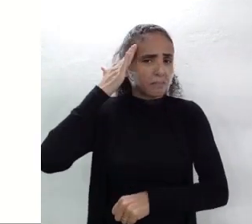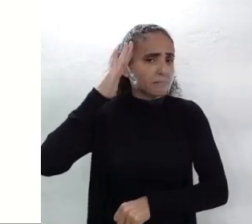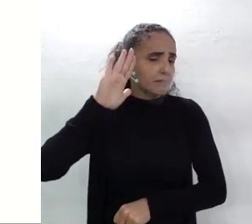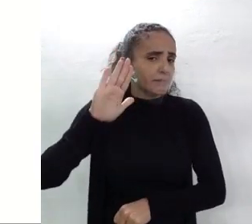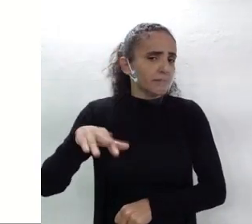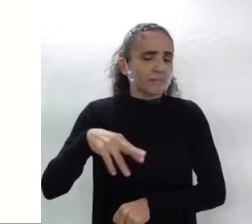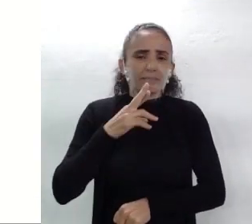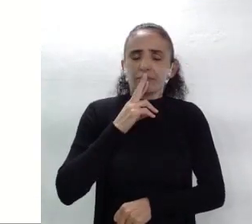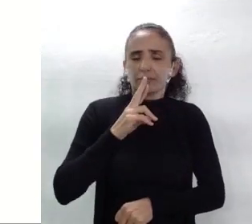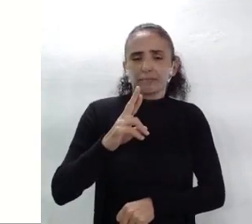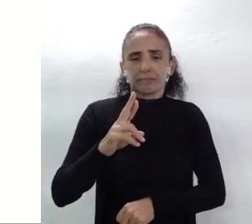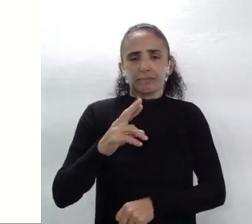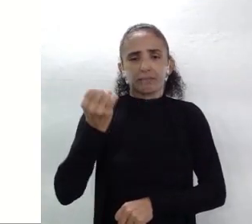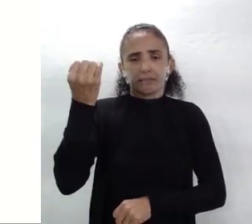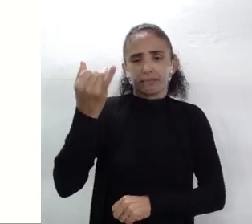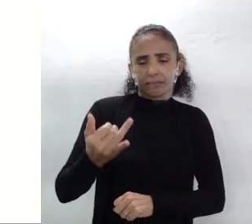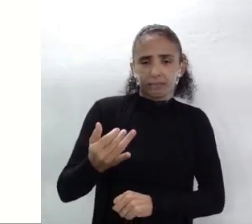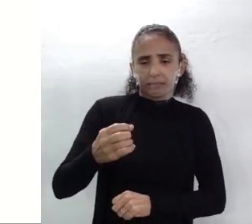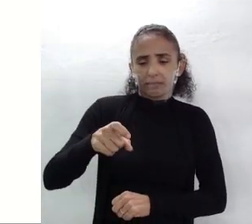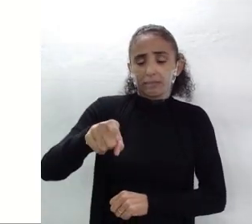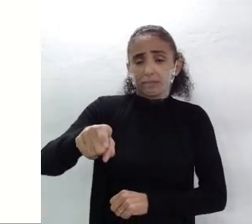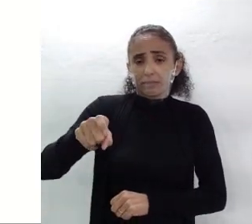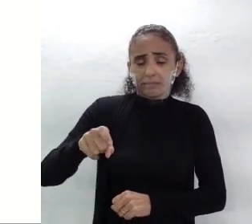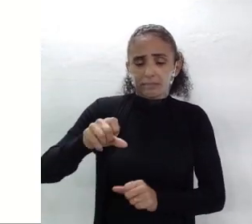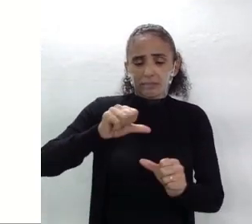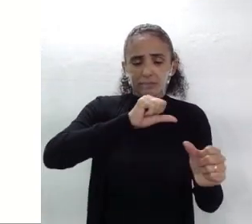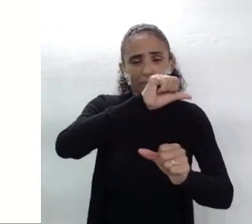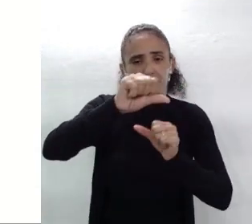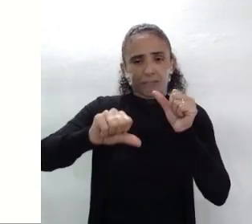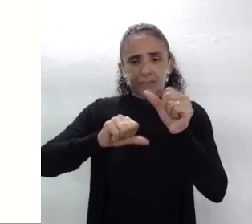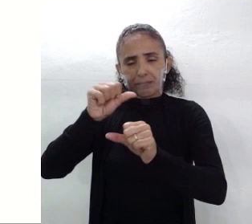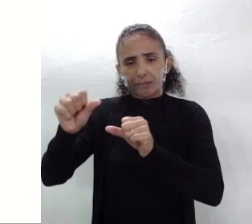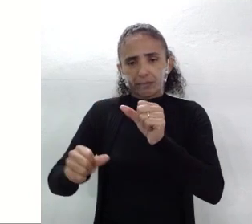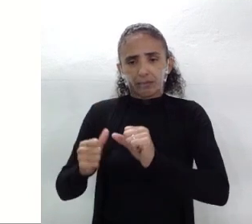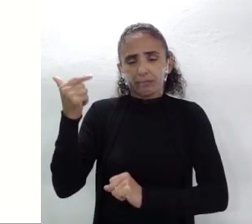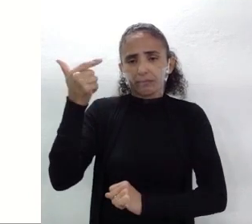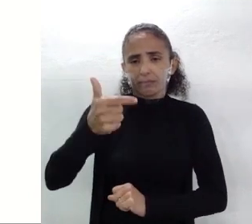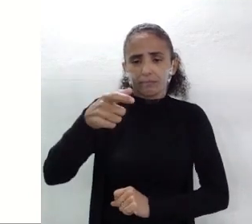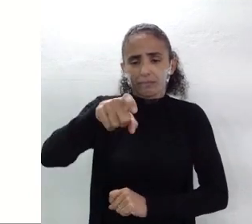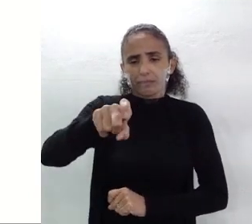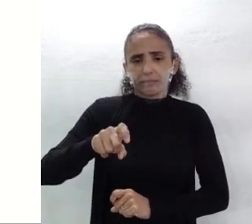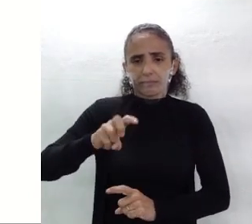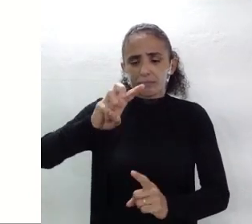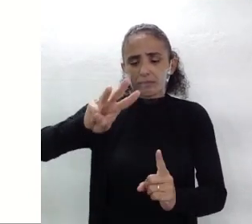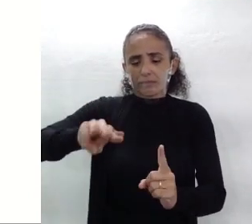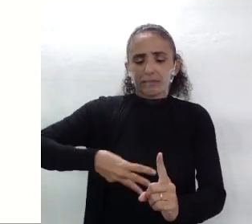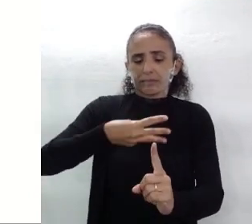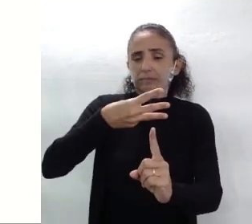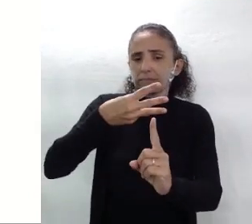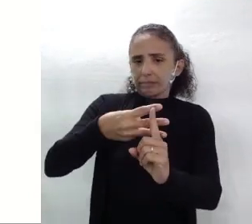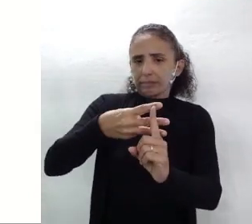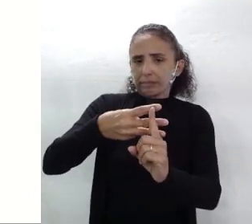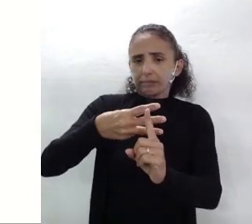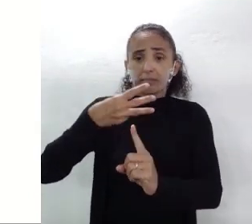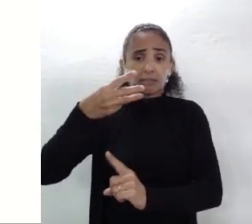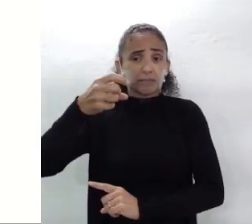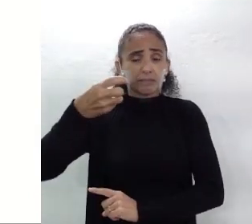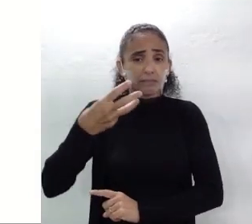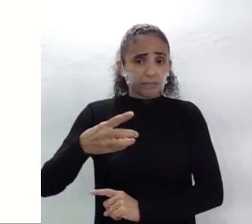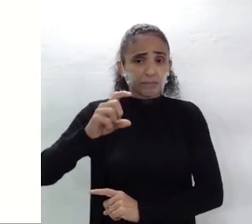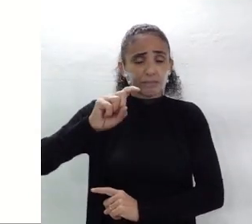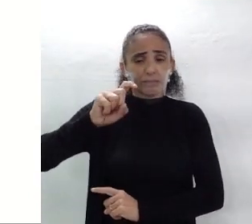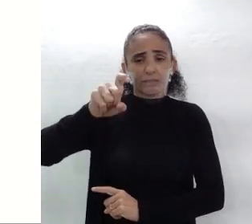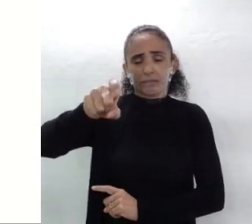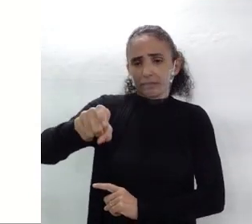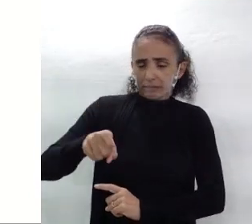caso não sabe o valor. Então, X, o dobro de X é 2X e o triplo de X é 3X,